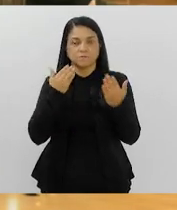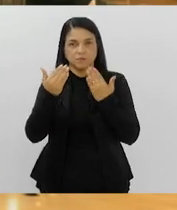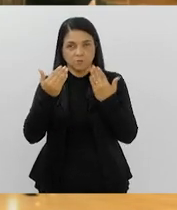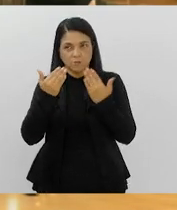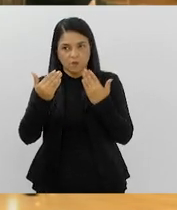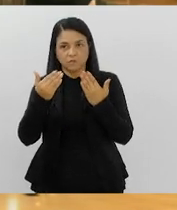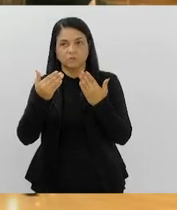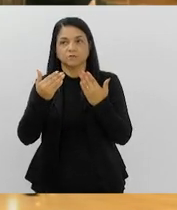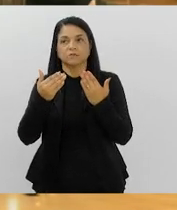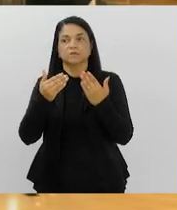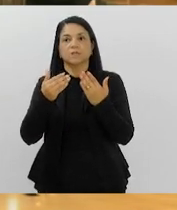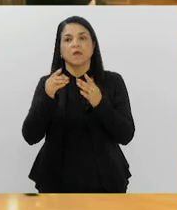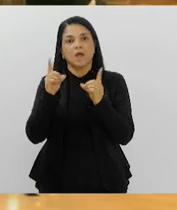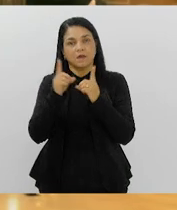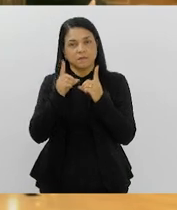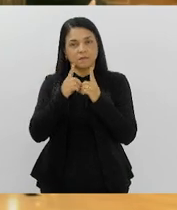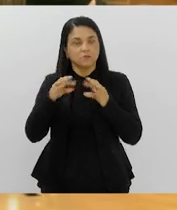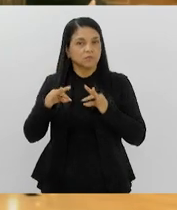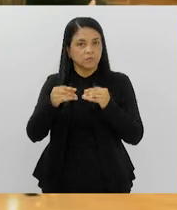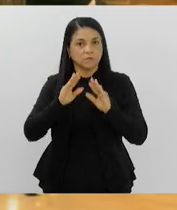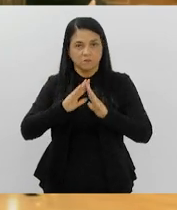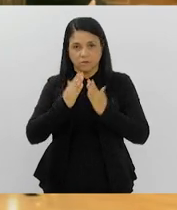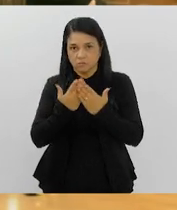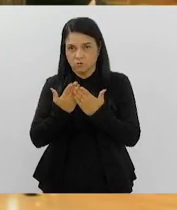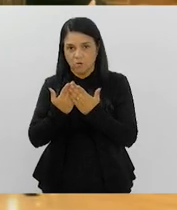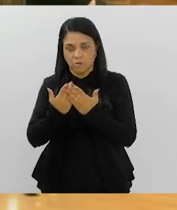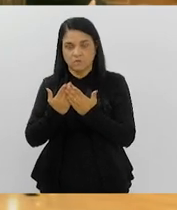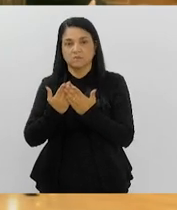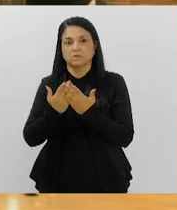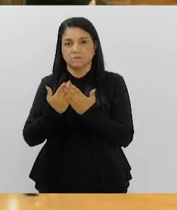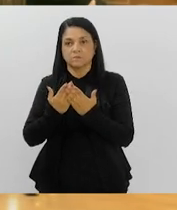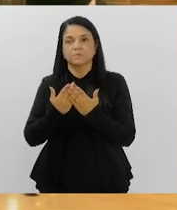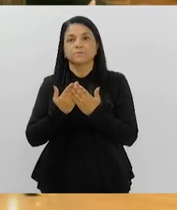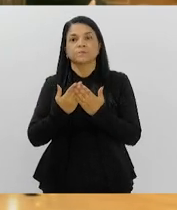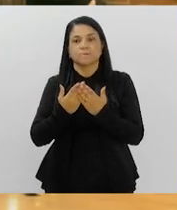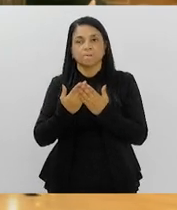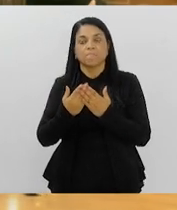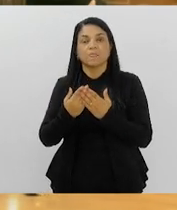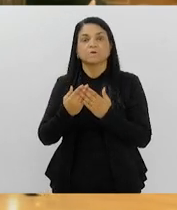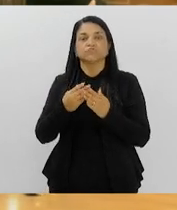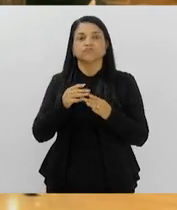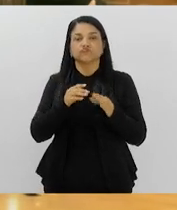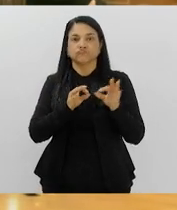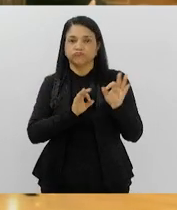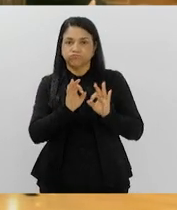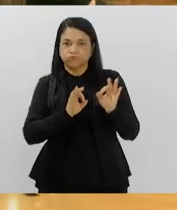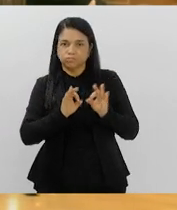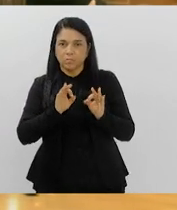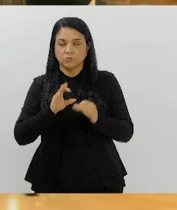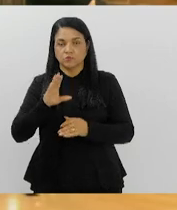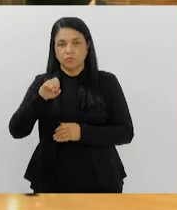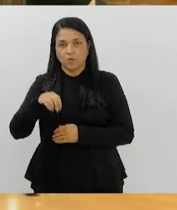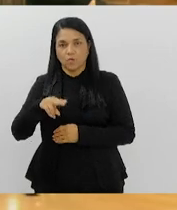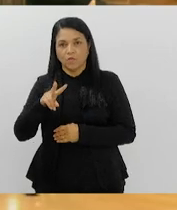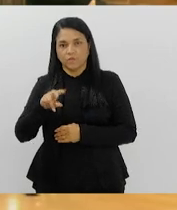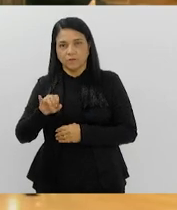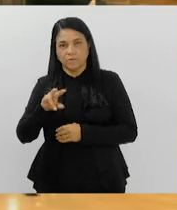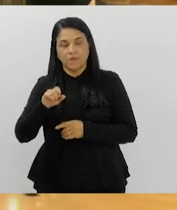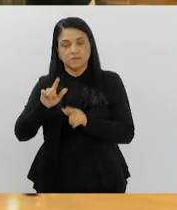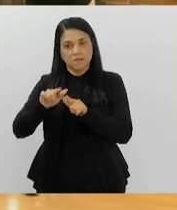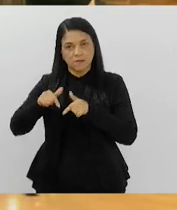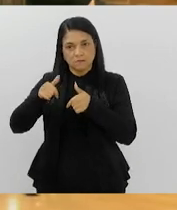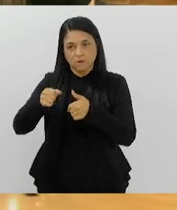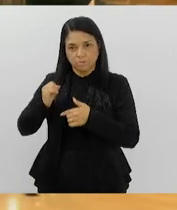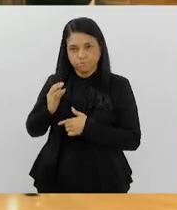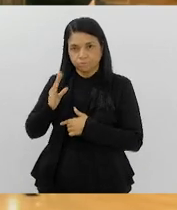nossos psicólogos atendem em todas as escolas da rede. Os planos de convivência, eles são tratados como plano de ação, né? Então, a